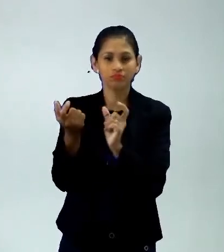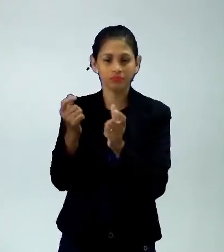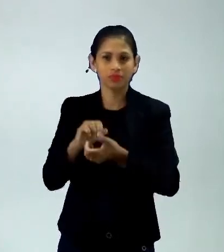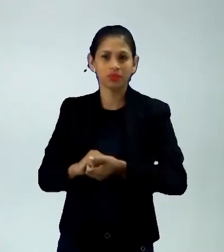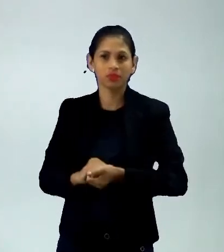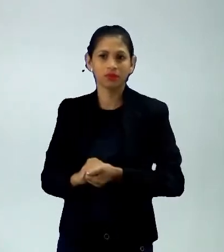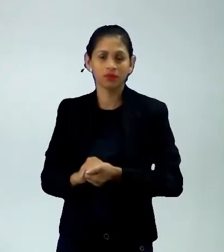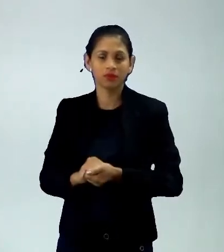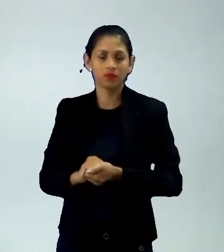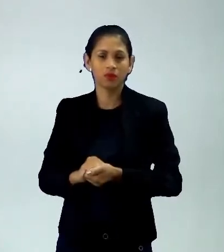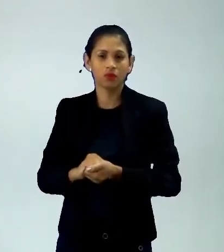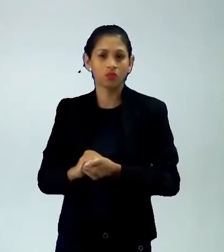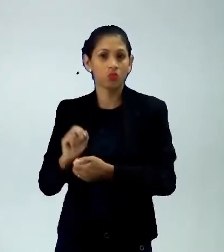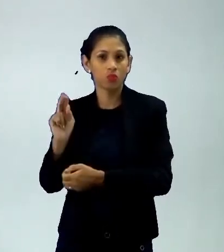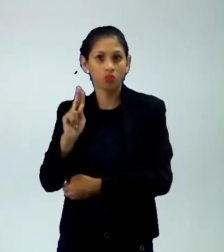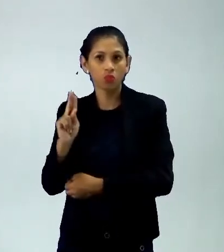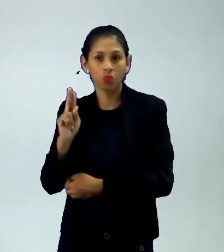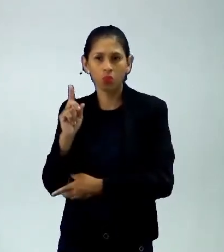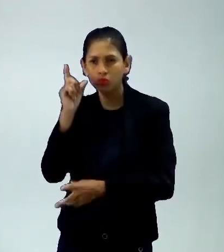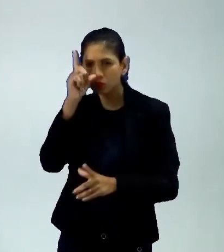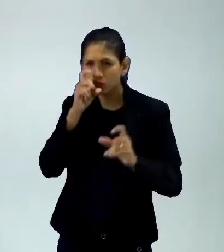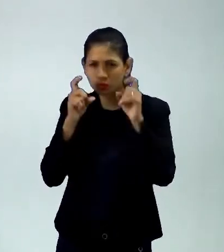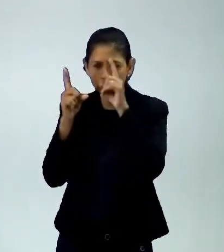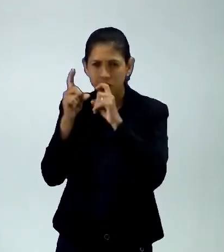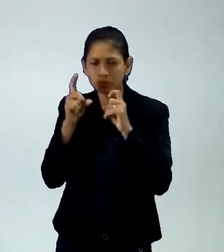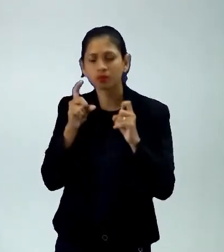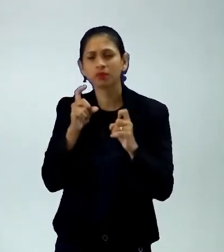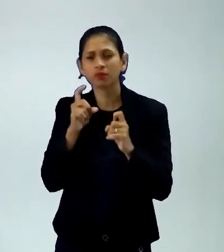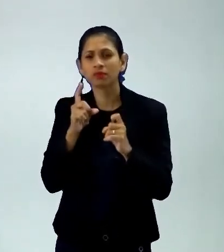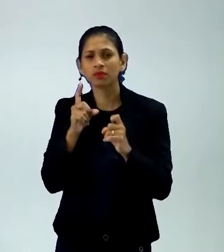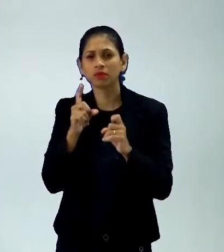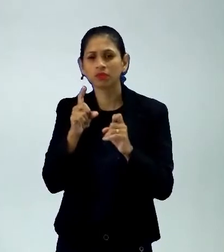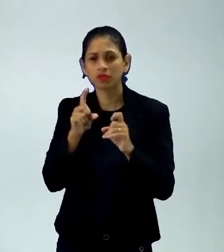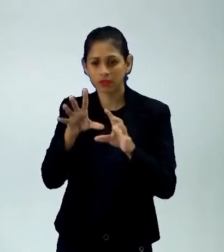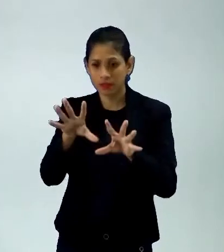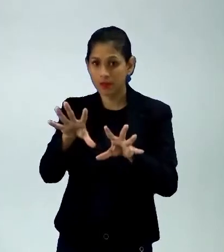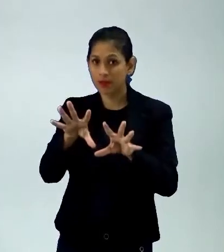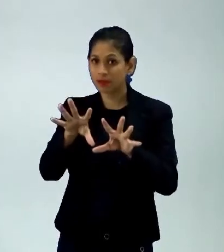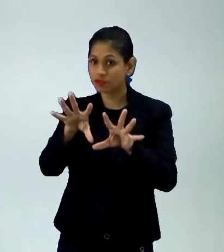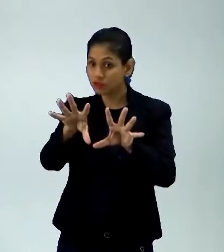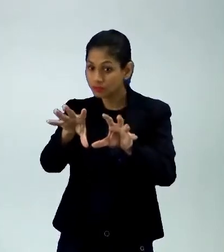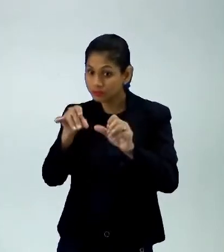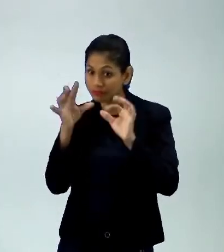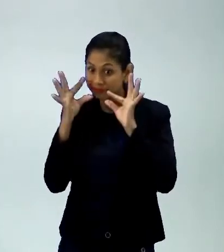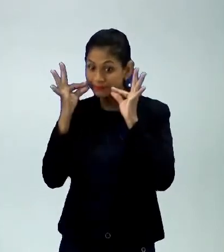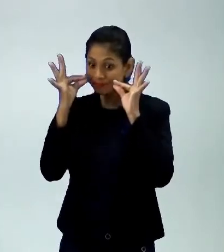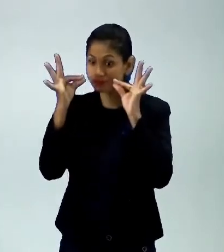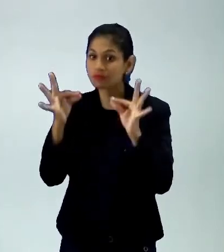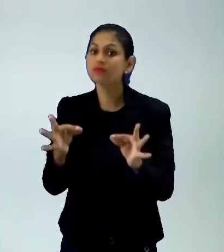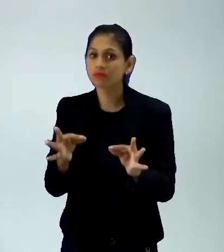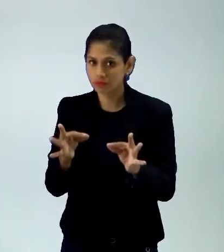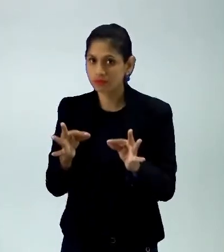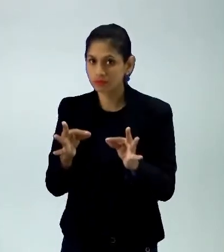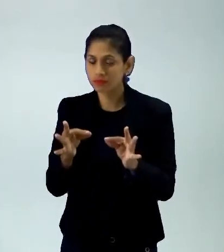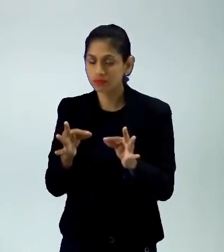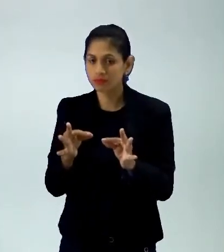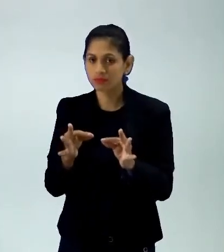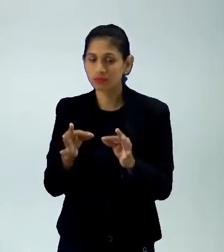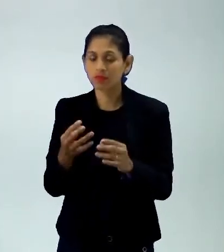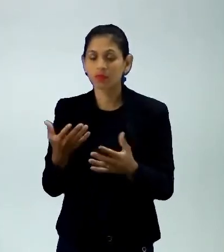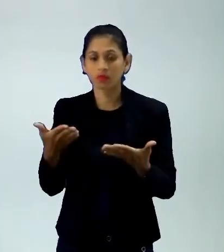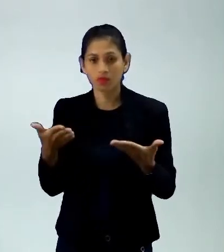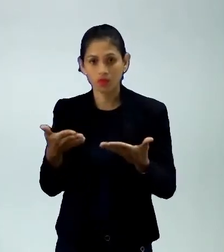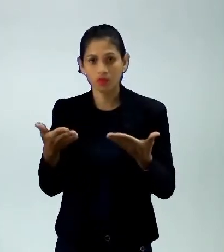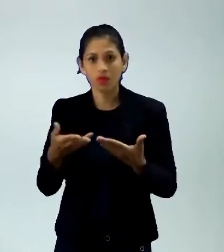ambiguidades, usa expressões que te convencem e muitas vezes você nem percebe. Então hoje nós vamos falar sobre